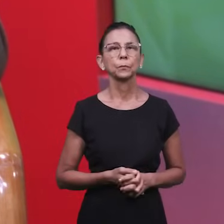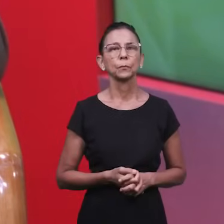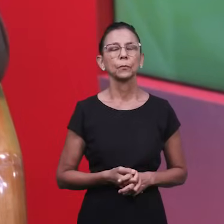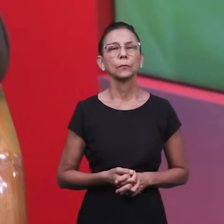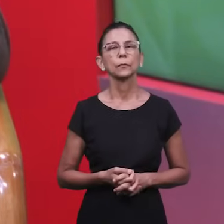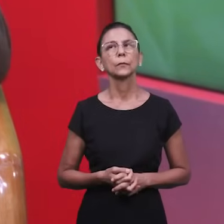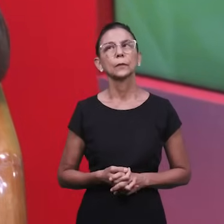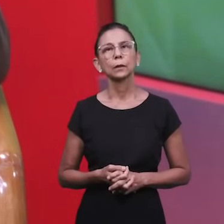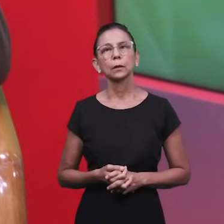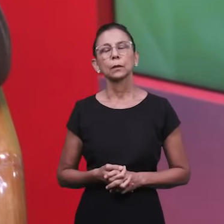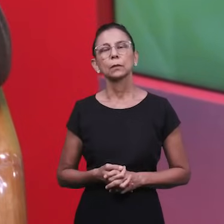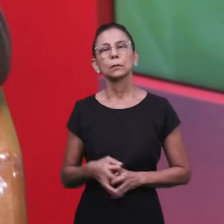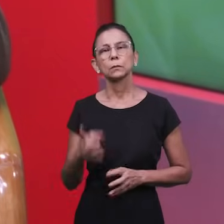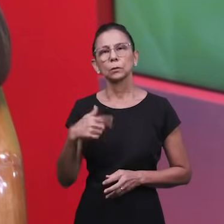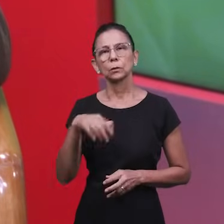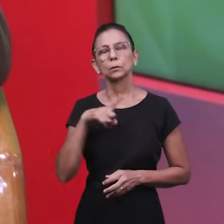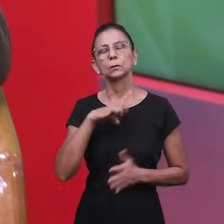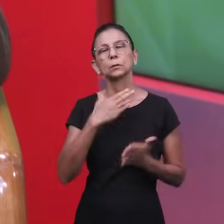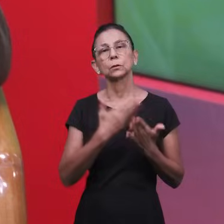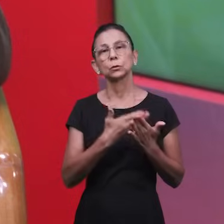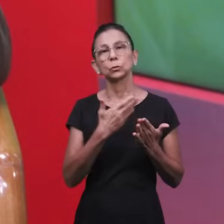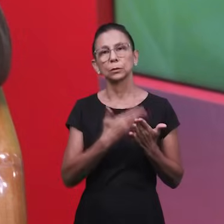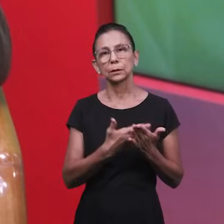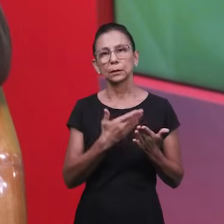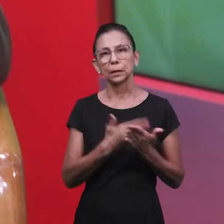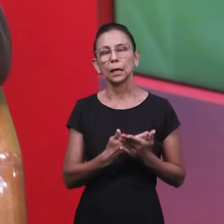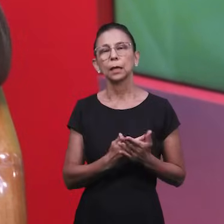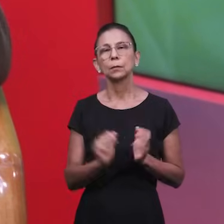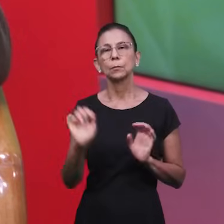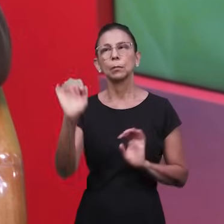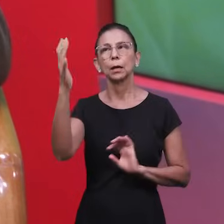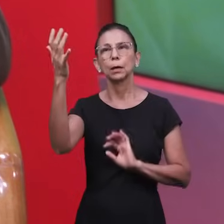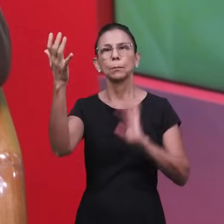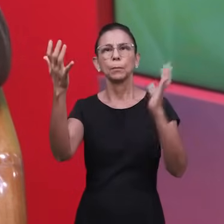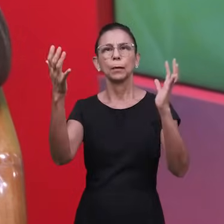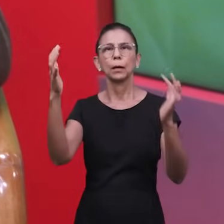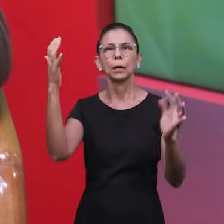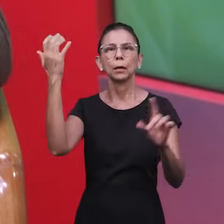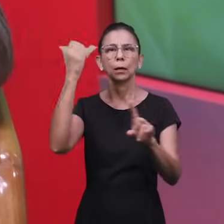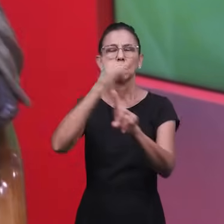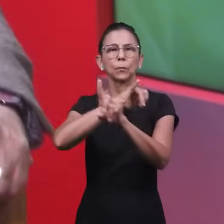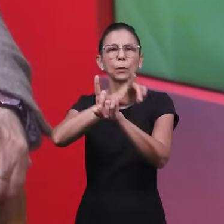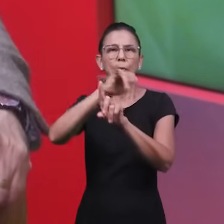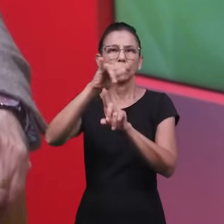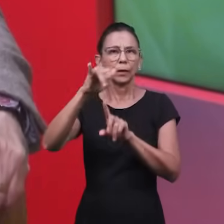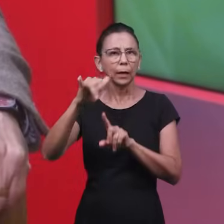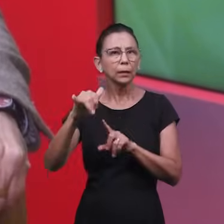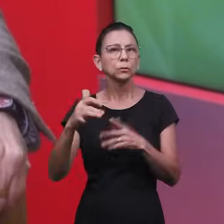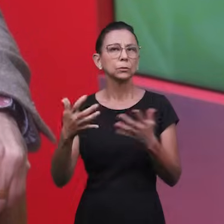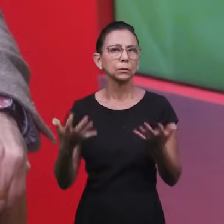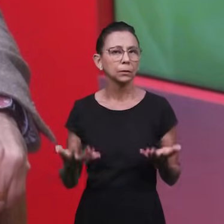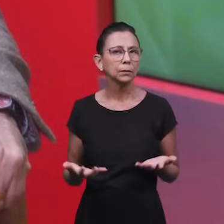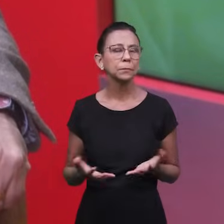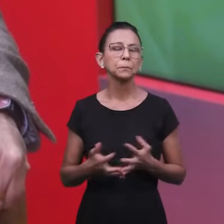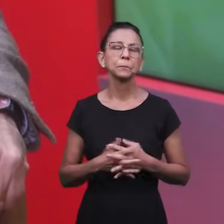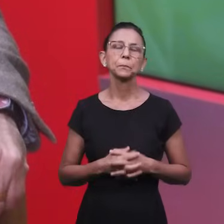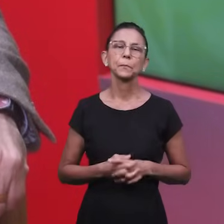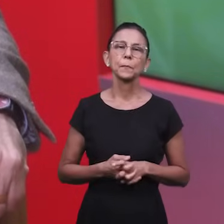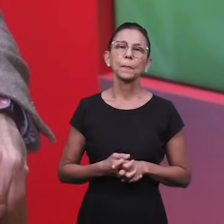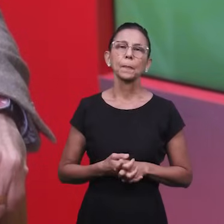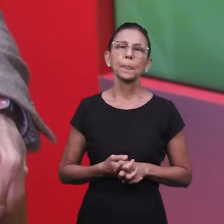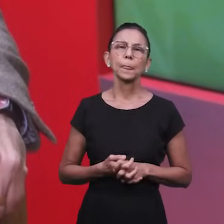e nós temos estudado os marcadores proféticos, como você introduziu no